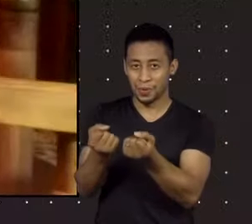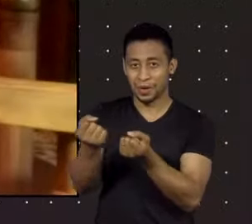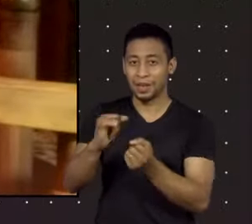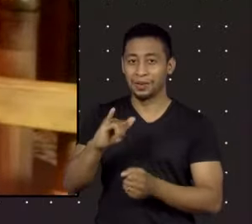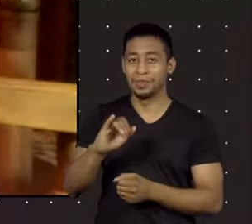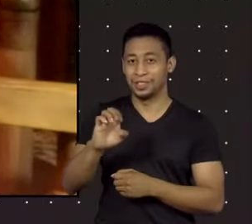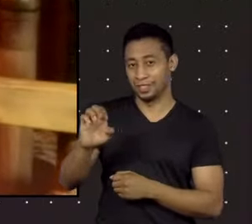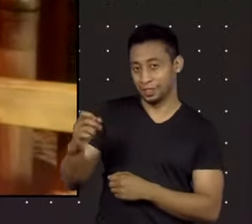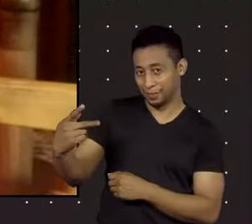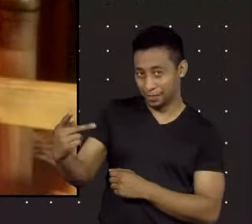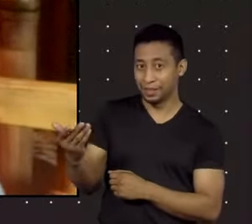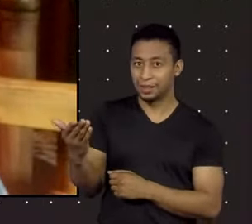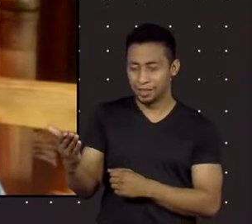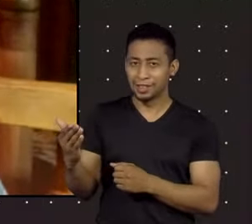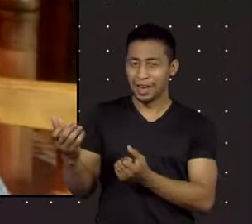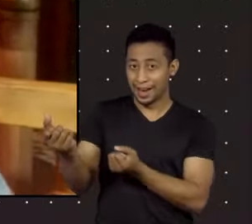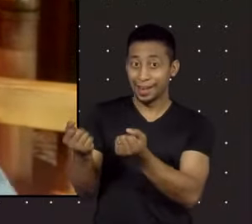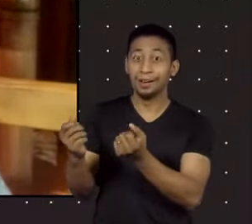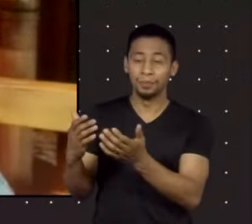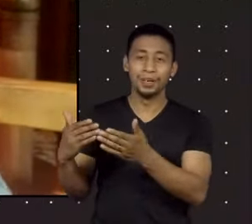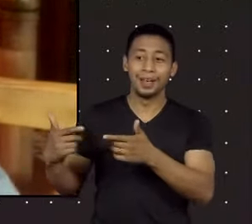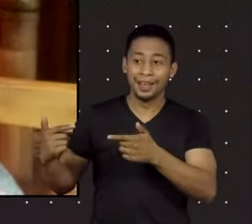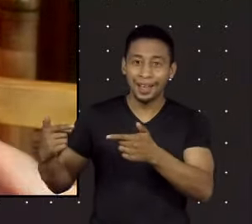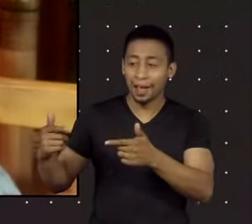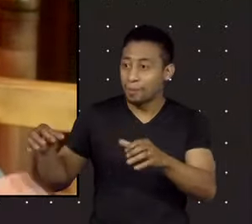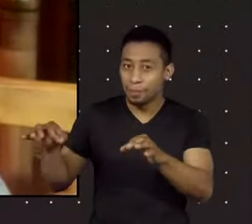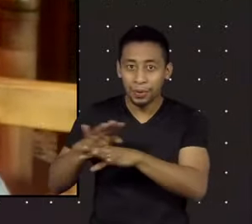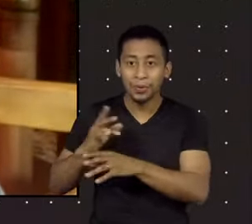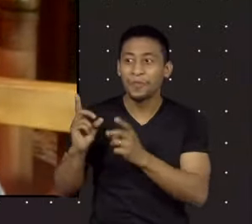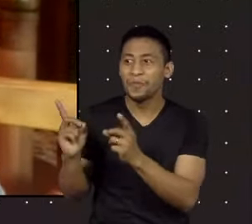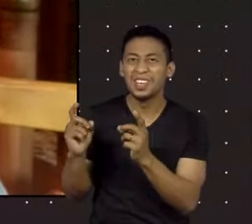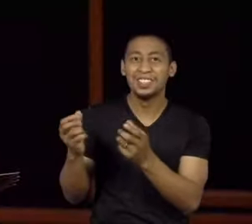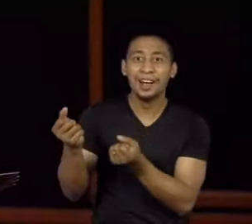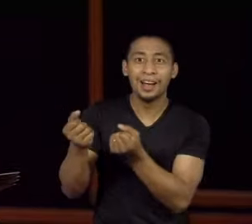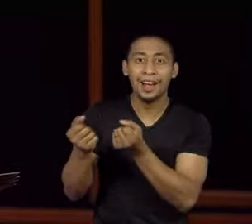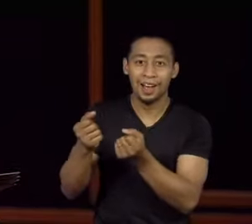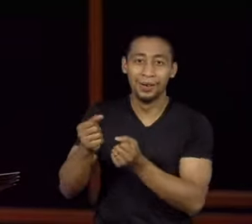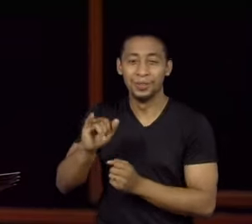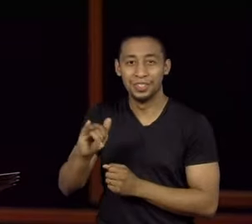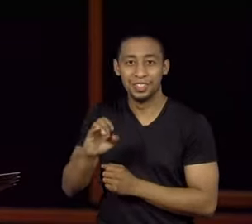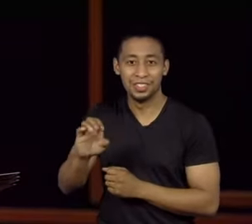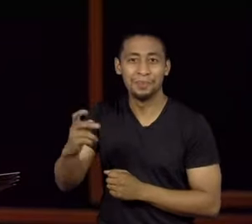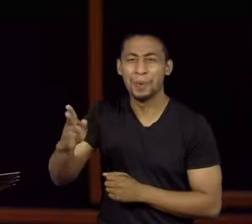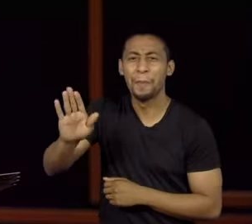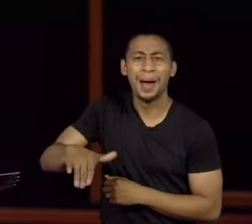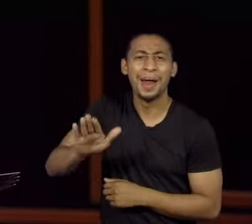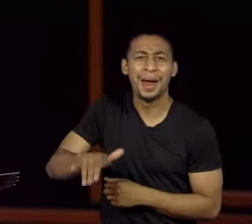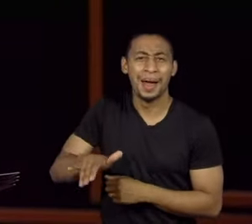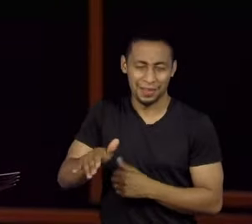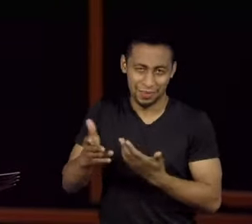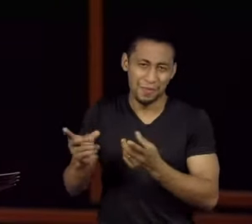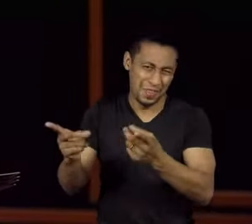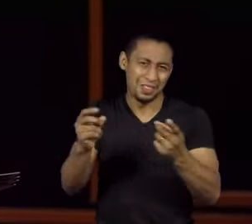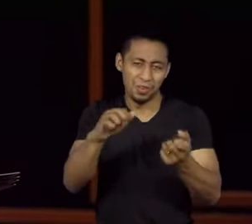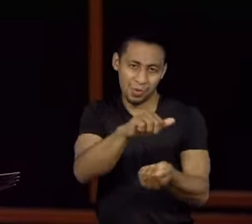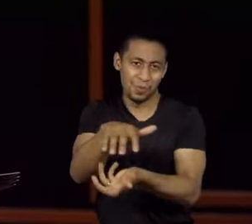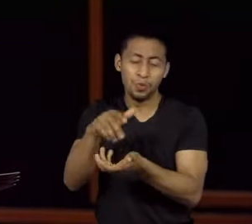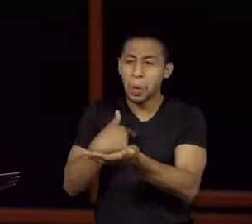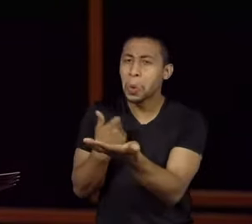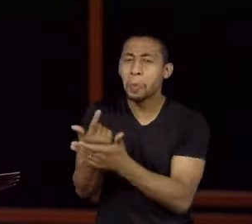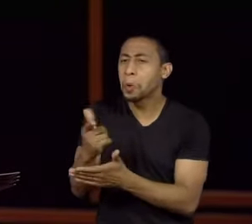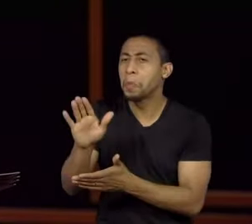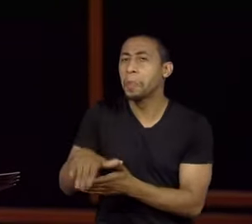acabado a guerra, e os Estados Unidos vendiam Jeep por preço de banana no mundo inteiro, né? Ele comprou um lá por com alguns tostões ali, e